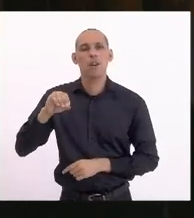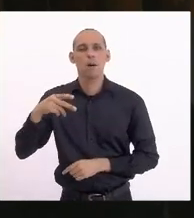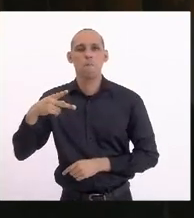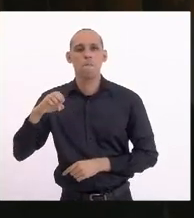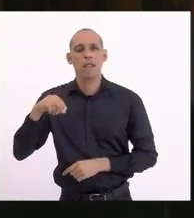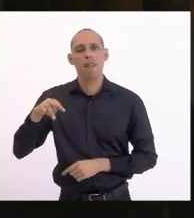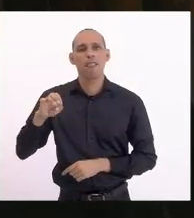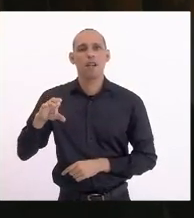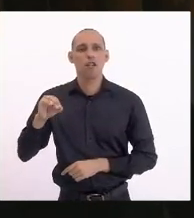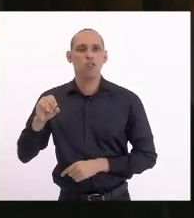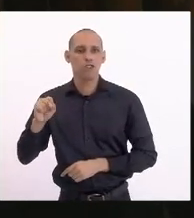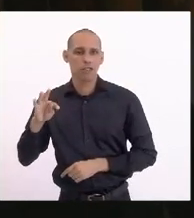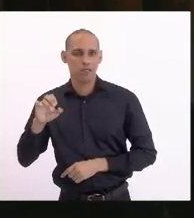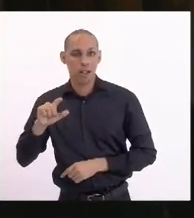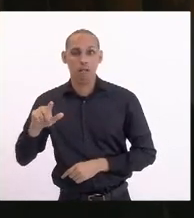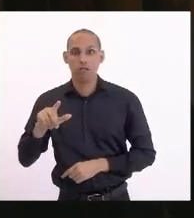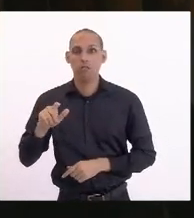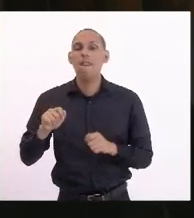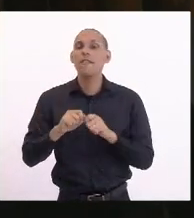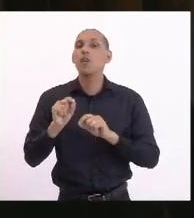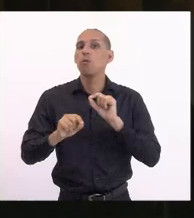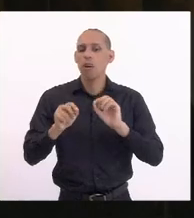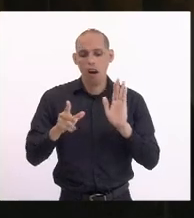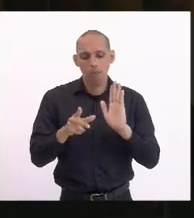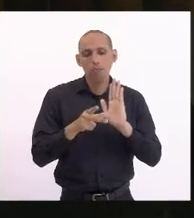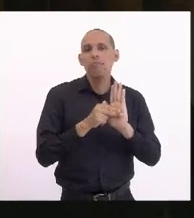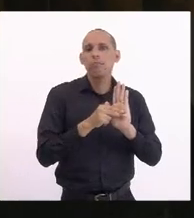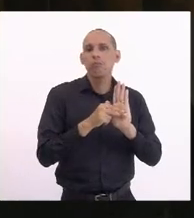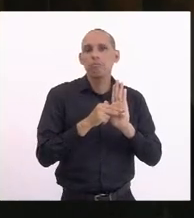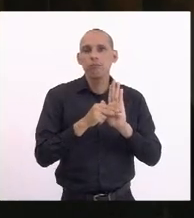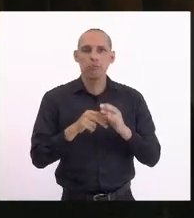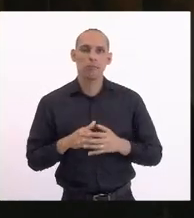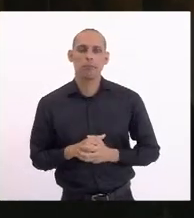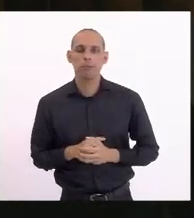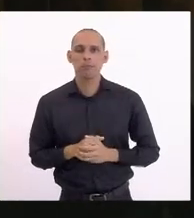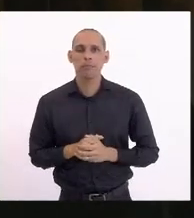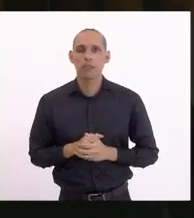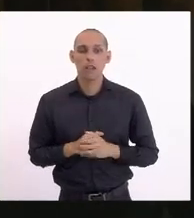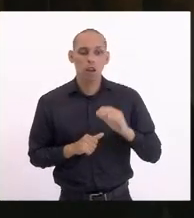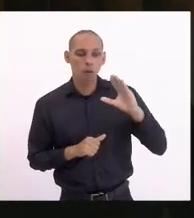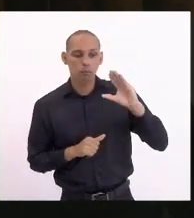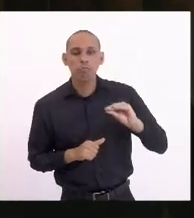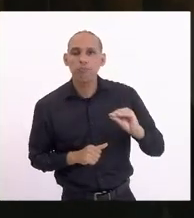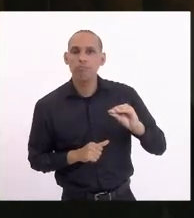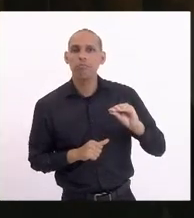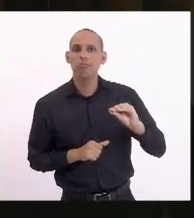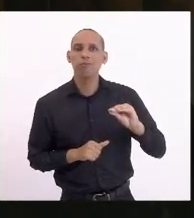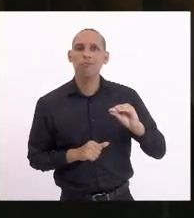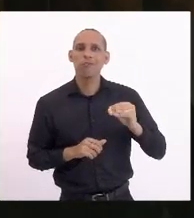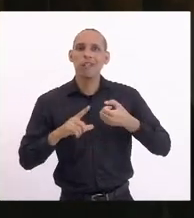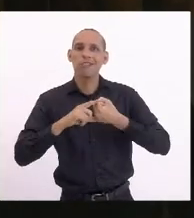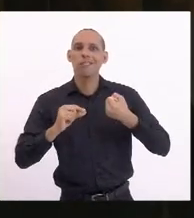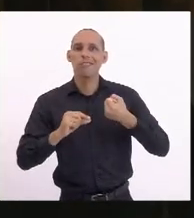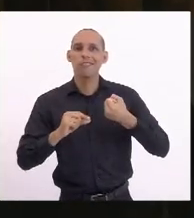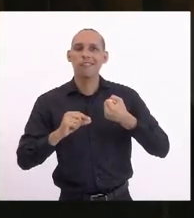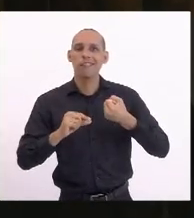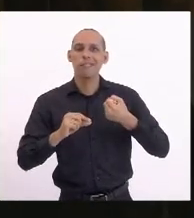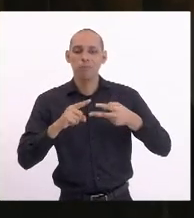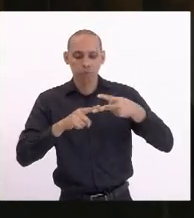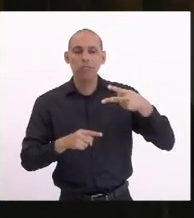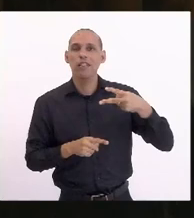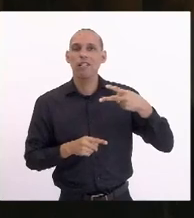ele fez a seguinte emenda: suprima-se os artigos.